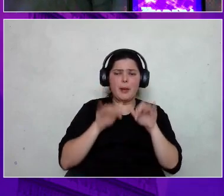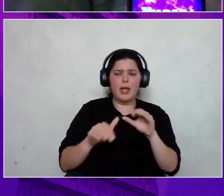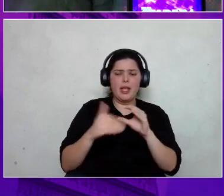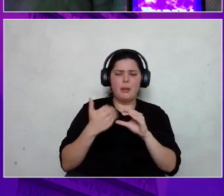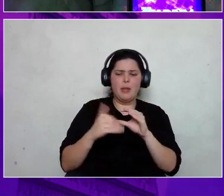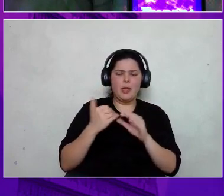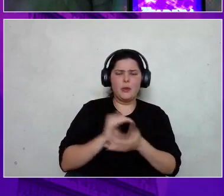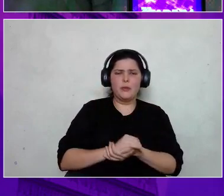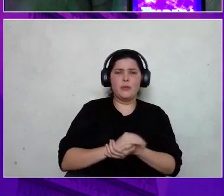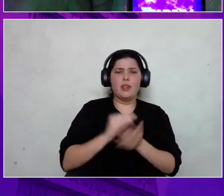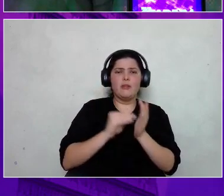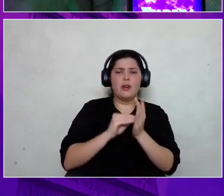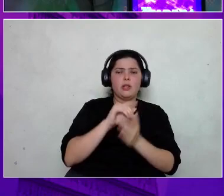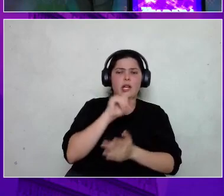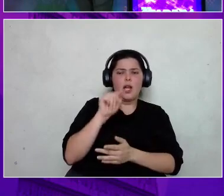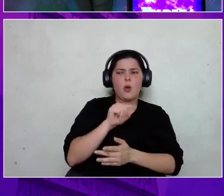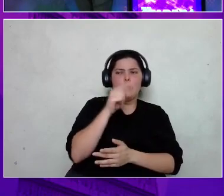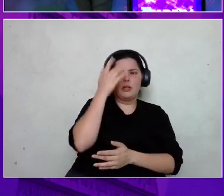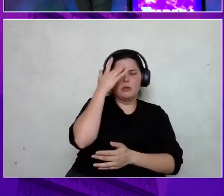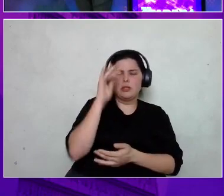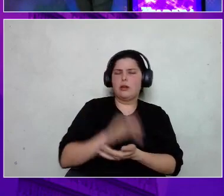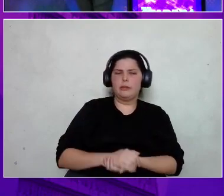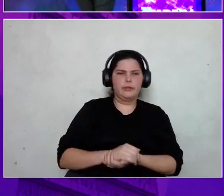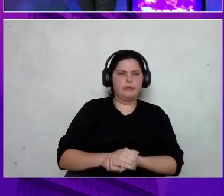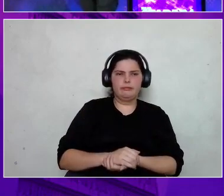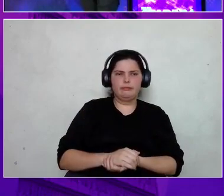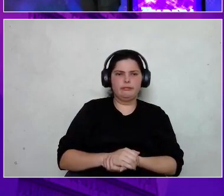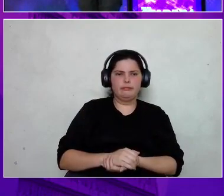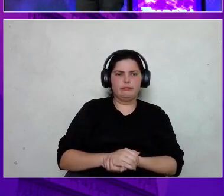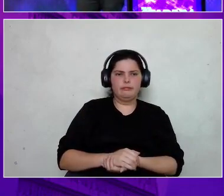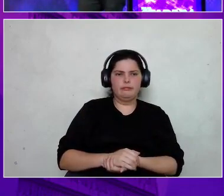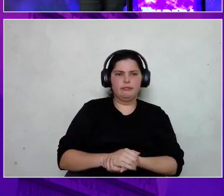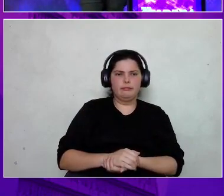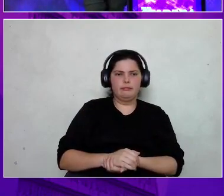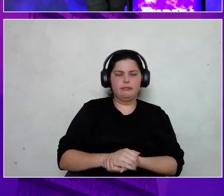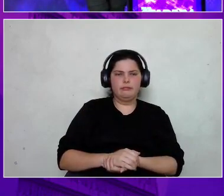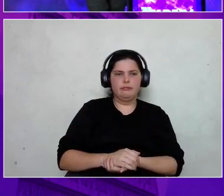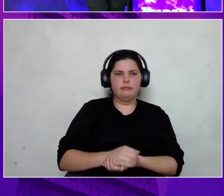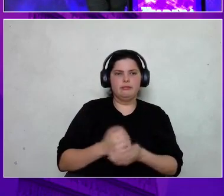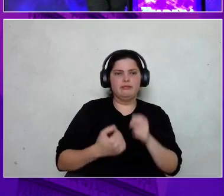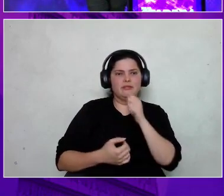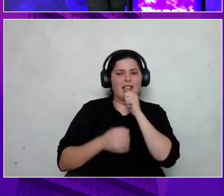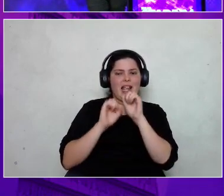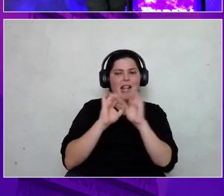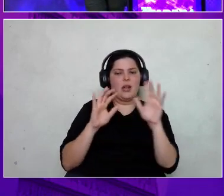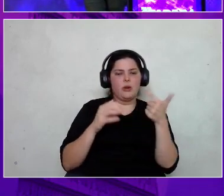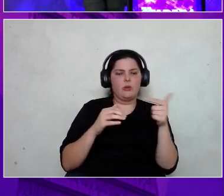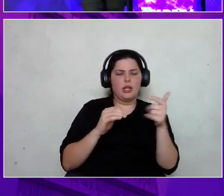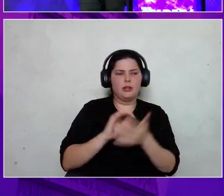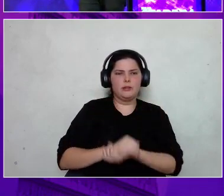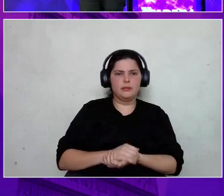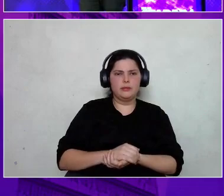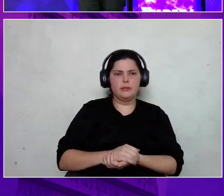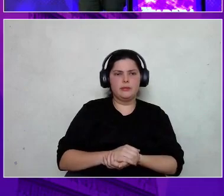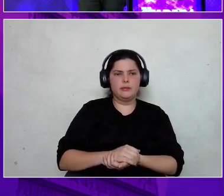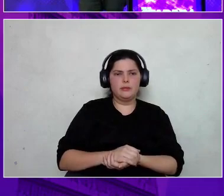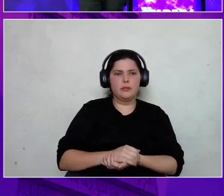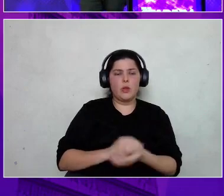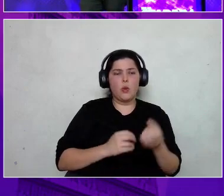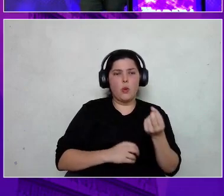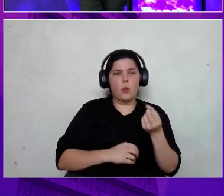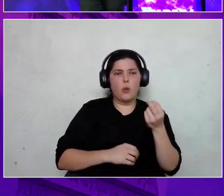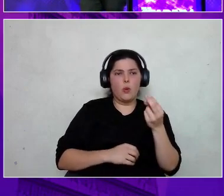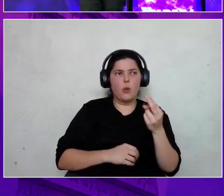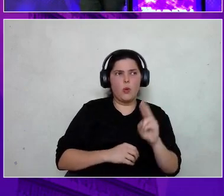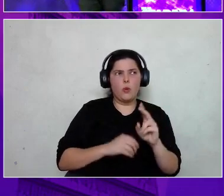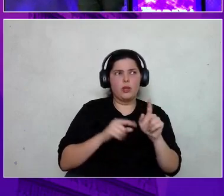arroba. O cara não sabe, ele preencheu o e-mail, mas esqueceu de colocar arroba. E não está declarado o que está acontecendo ali. Ou o mais clássico de todos,